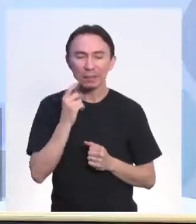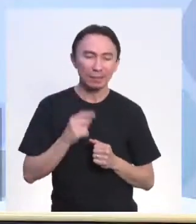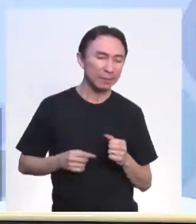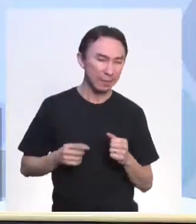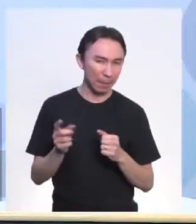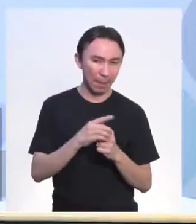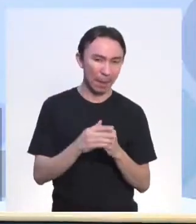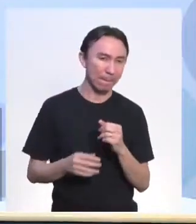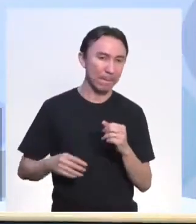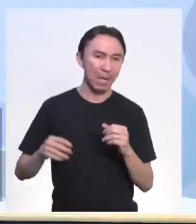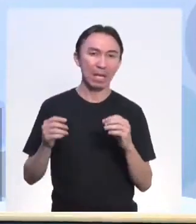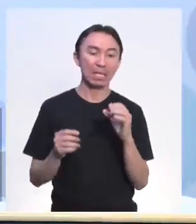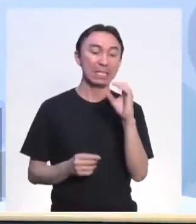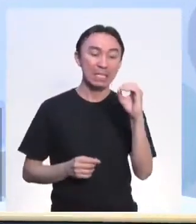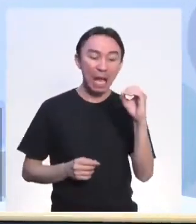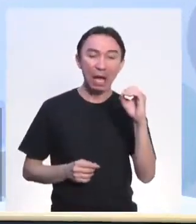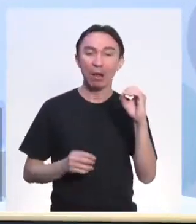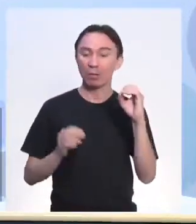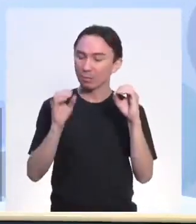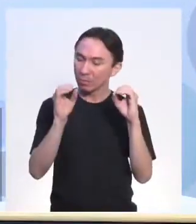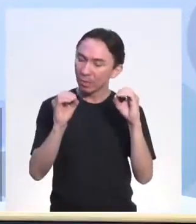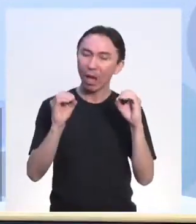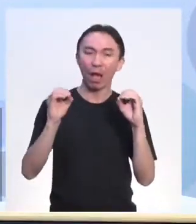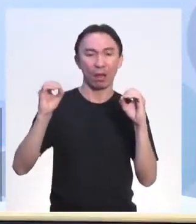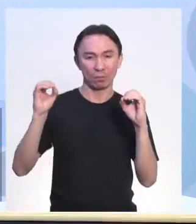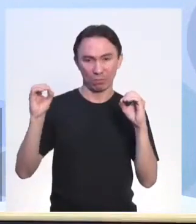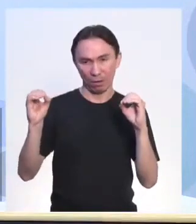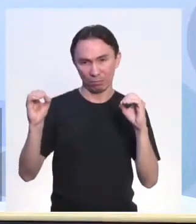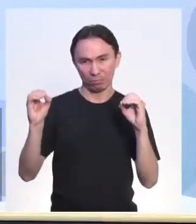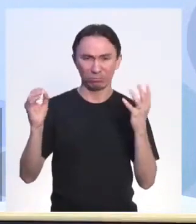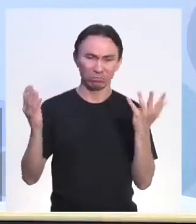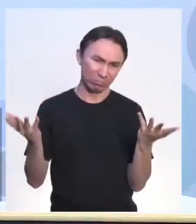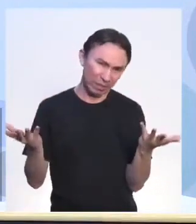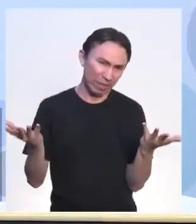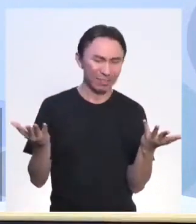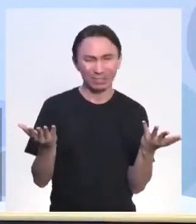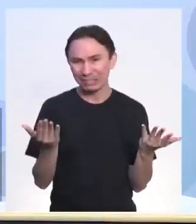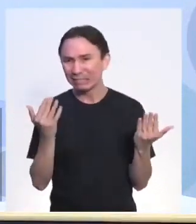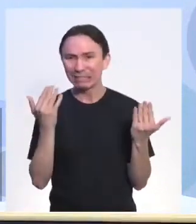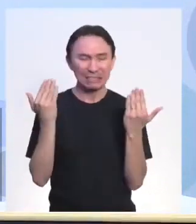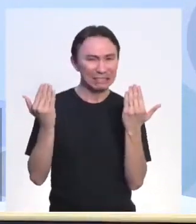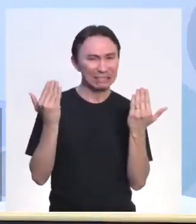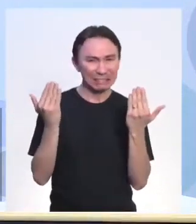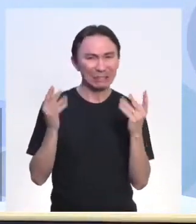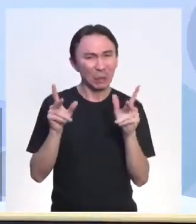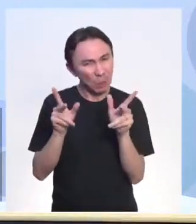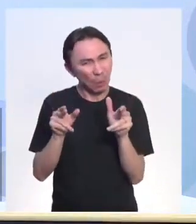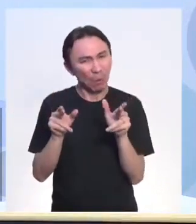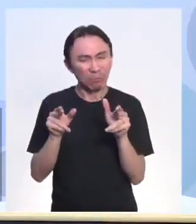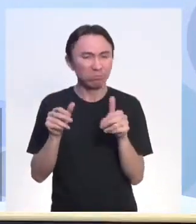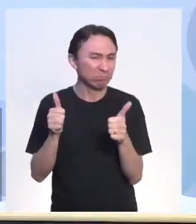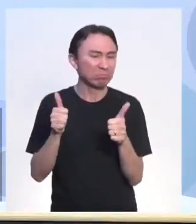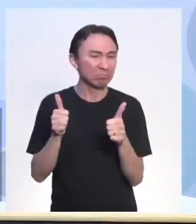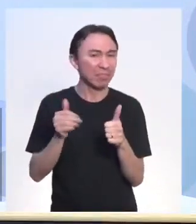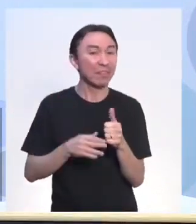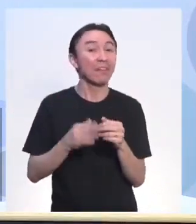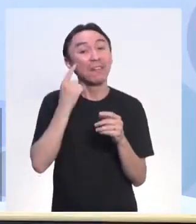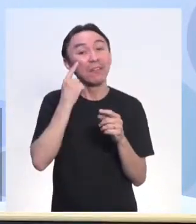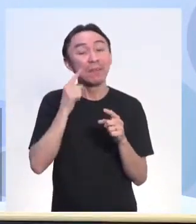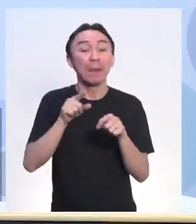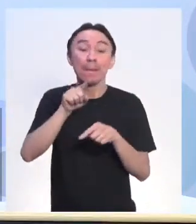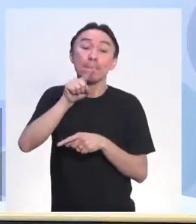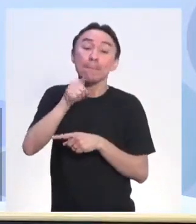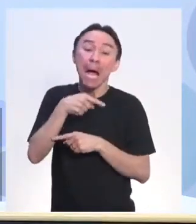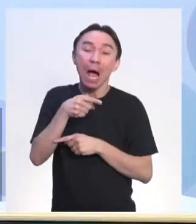primeiro. Aqui eu tenho 0, 0 e 0. Ah, não dá para comparar porque é tudo igual. Então, vamos ver a